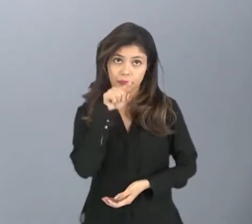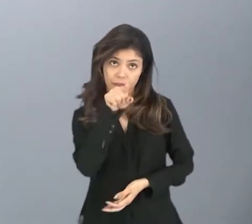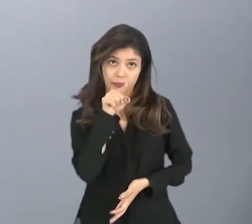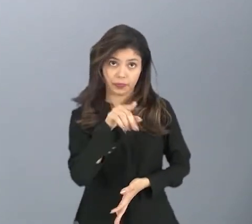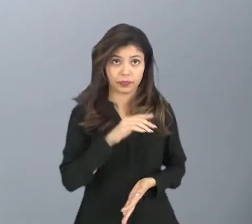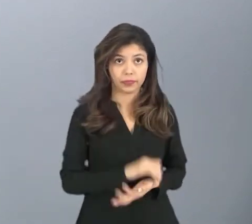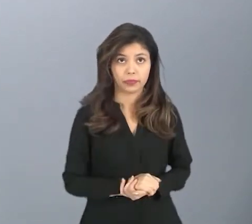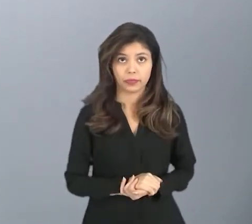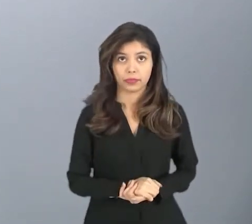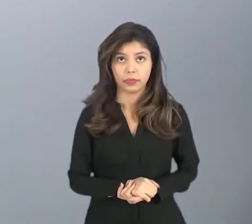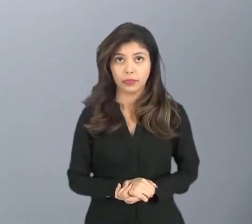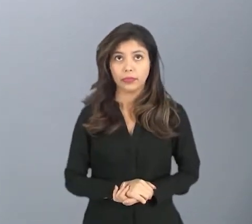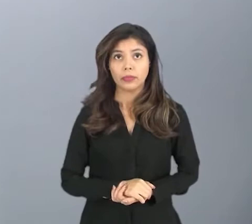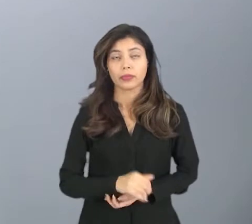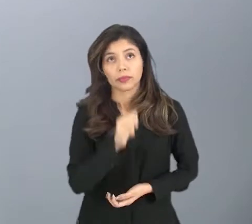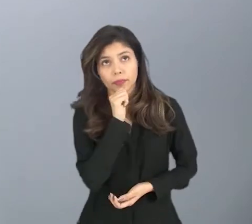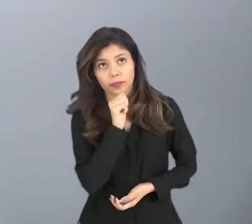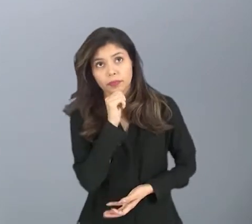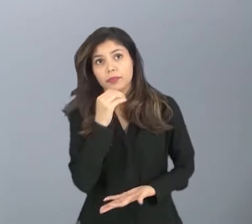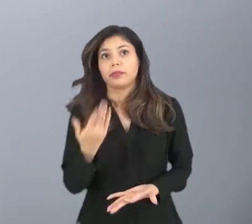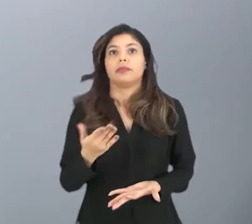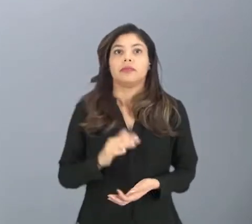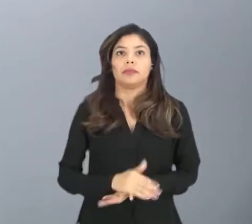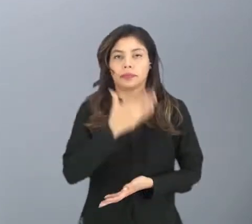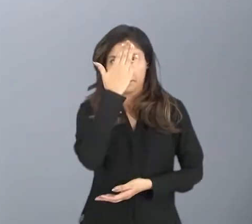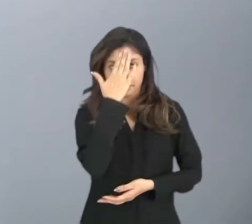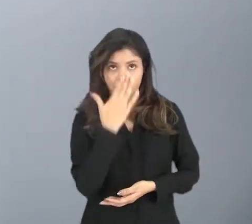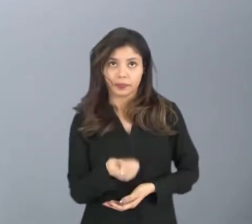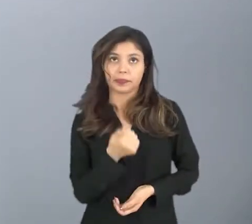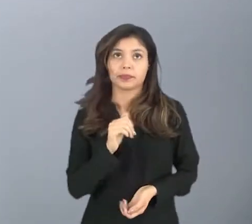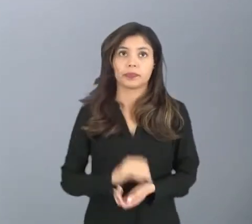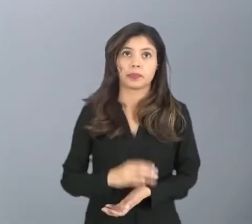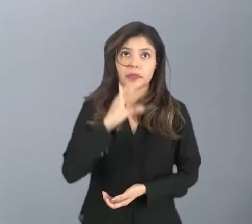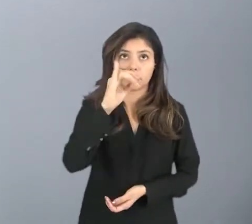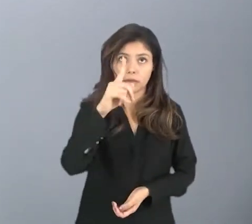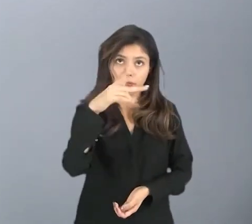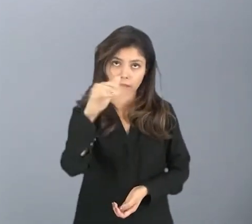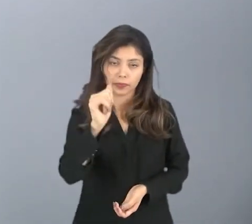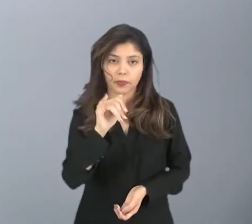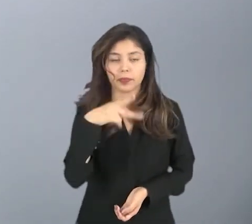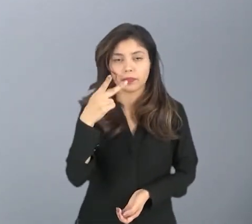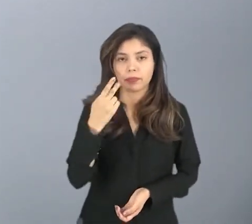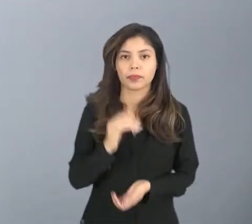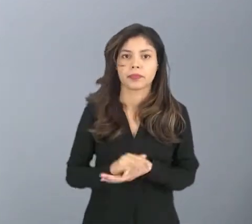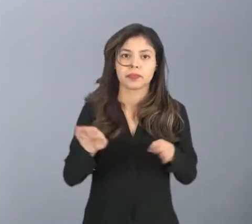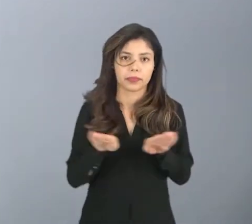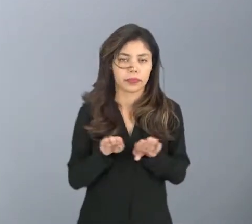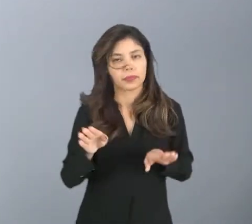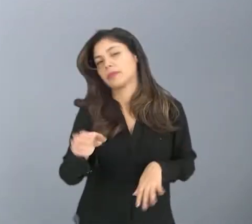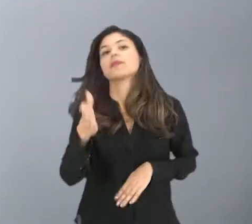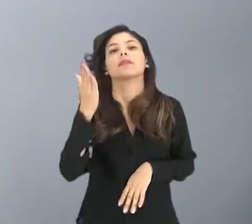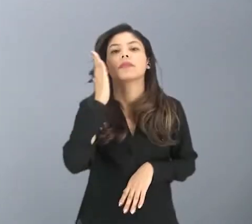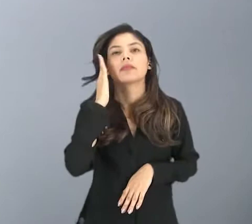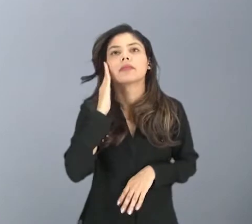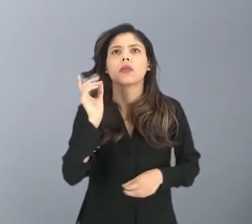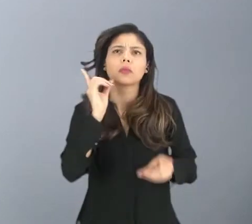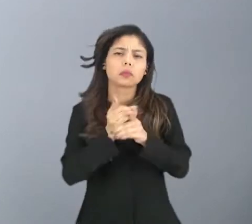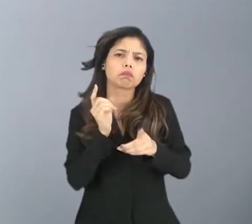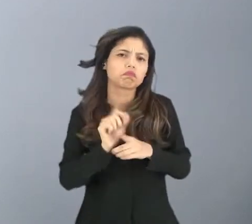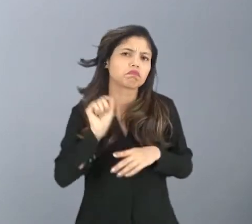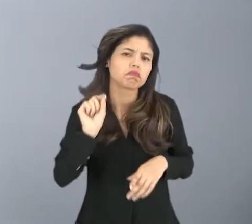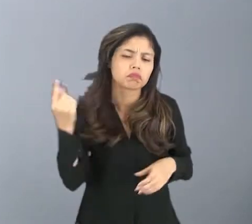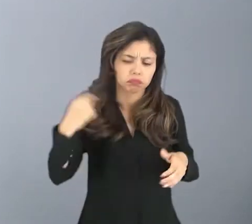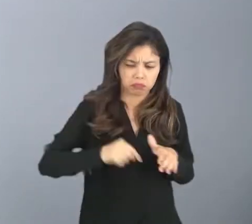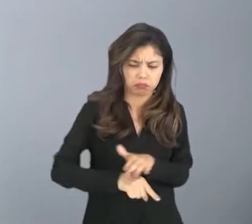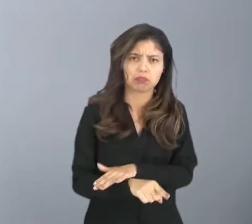aqui, além da gente contar com o citoplasma, como eu falei, a gente vai entender agora o que a gente encontra necessariamente